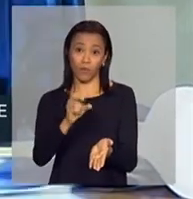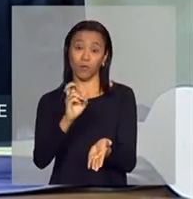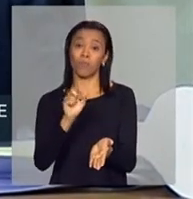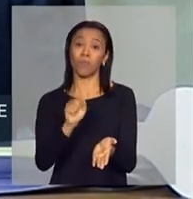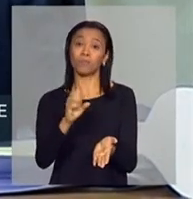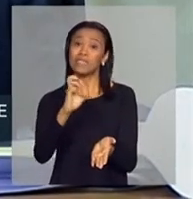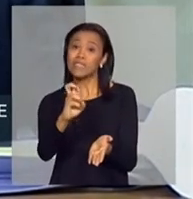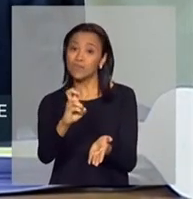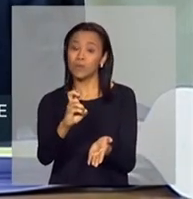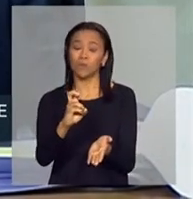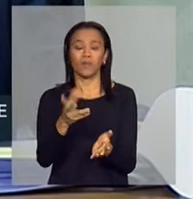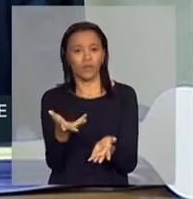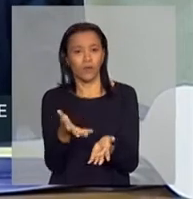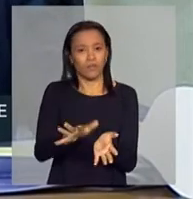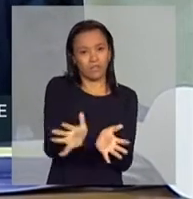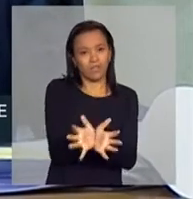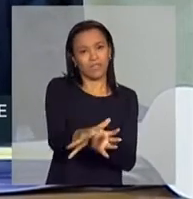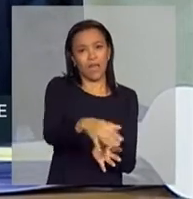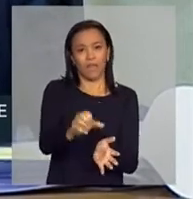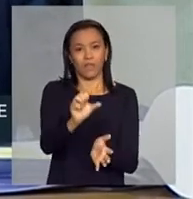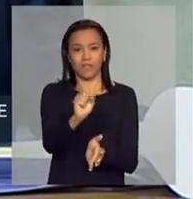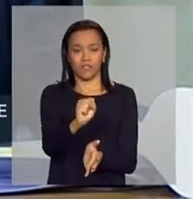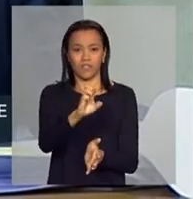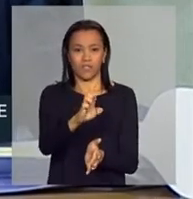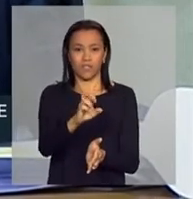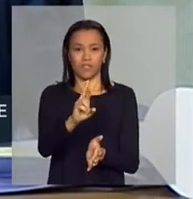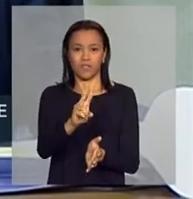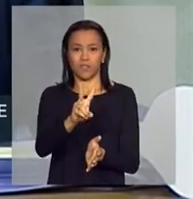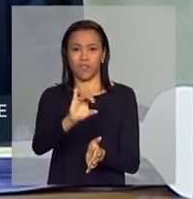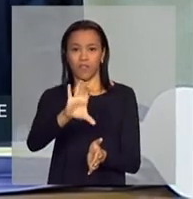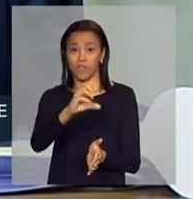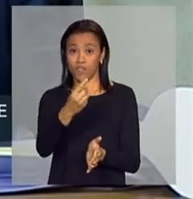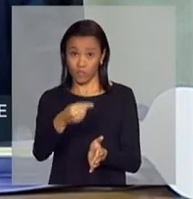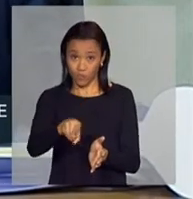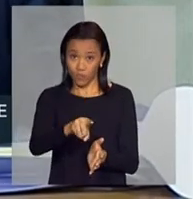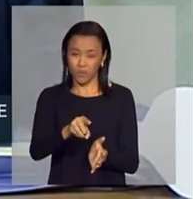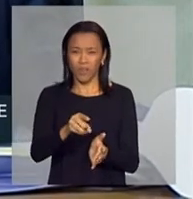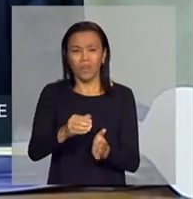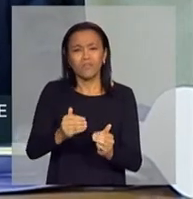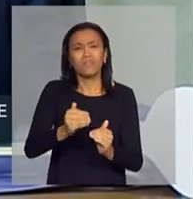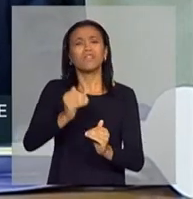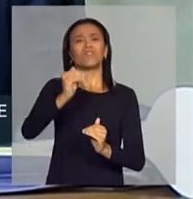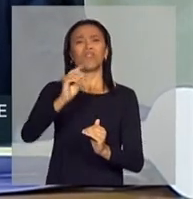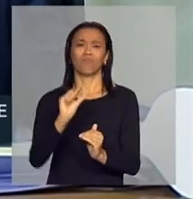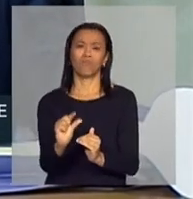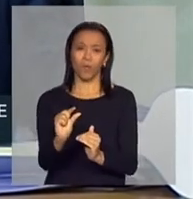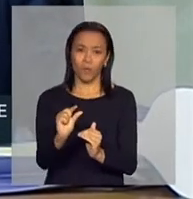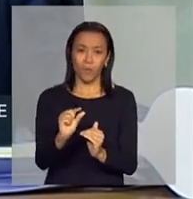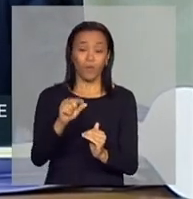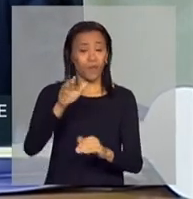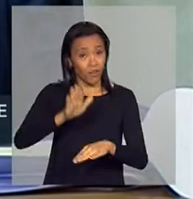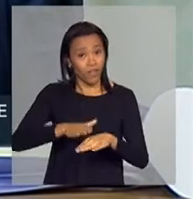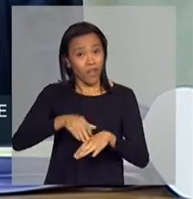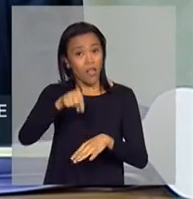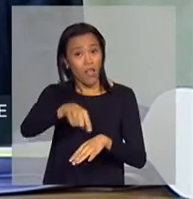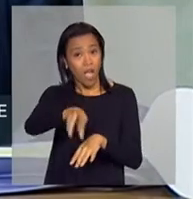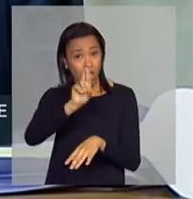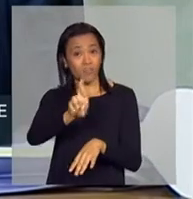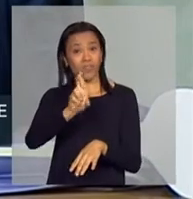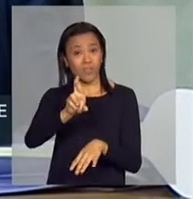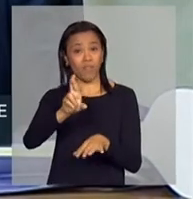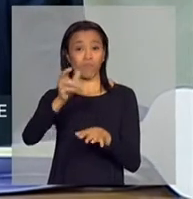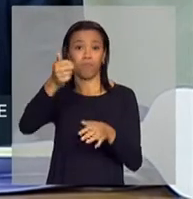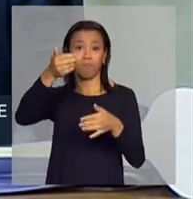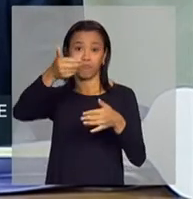Então os serviços cresceram um pouco neste trimestre e são os responsáveis por uma